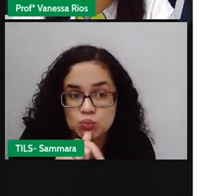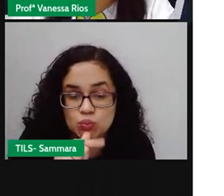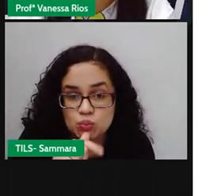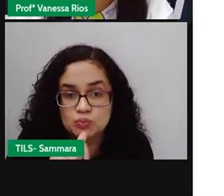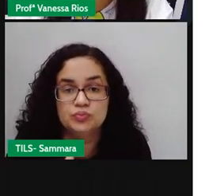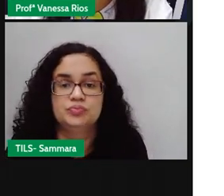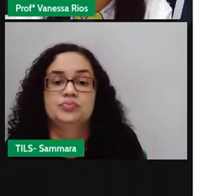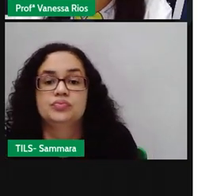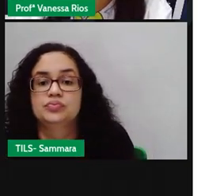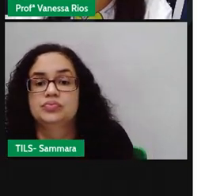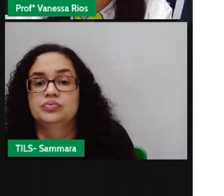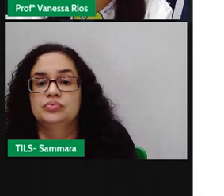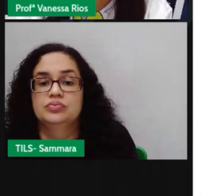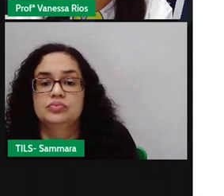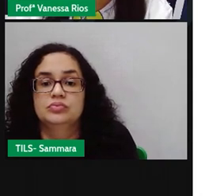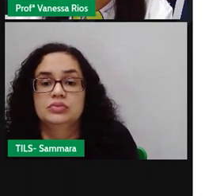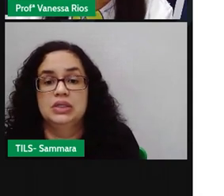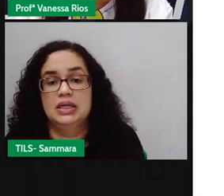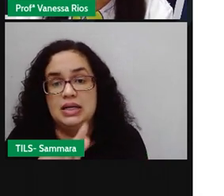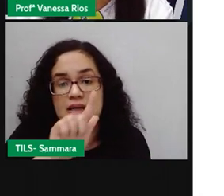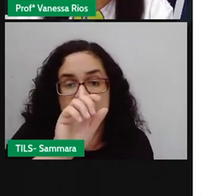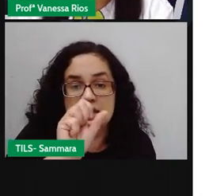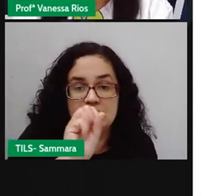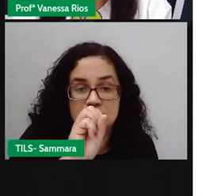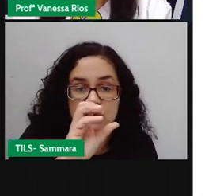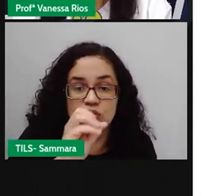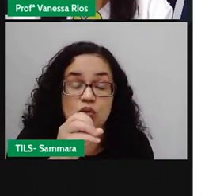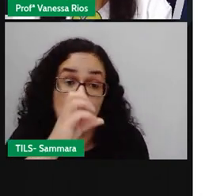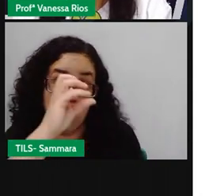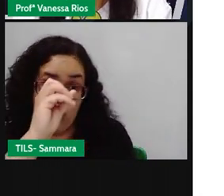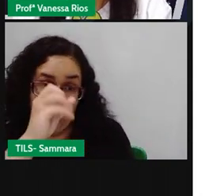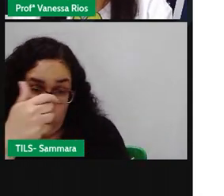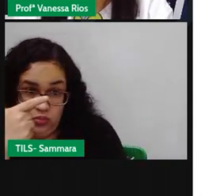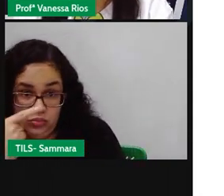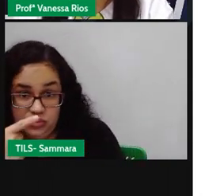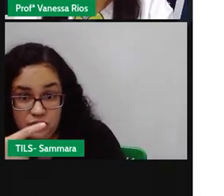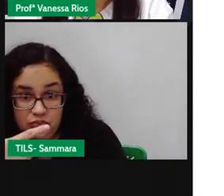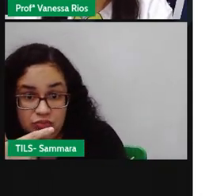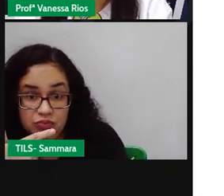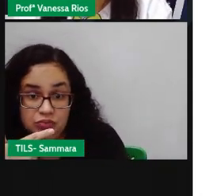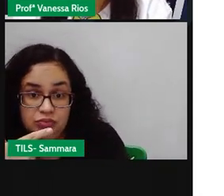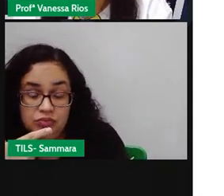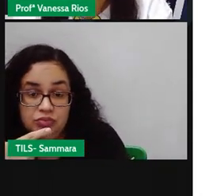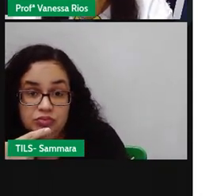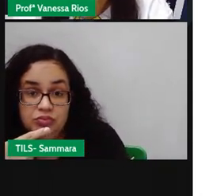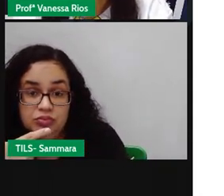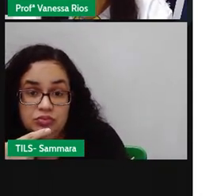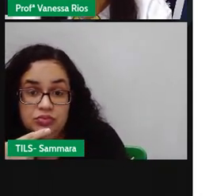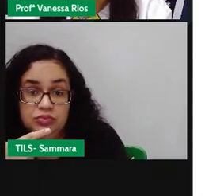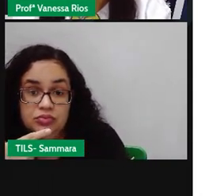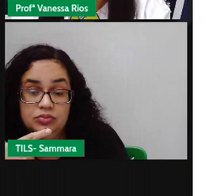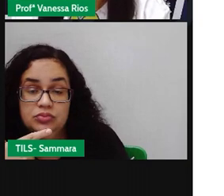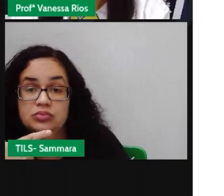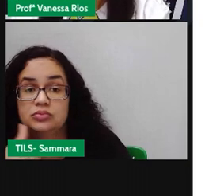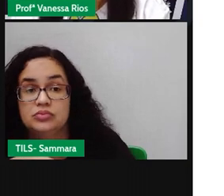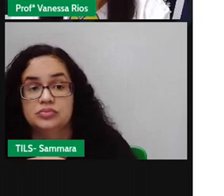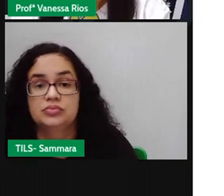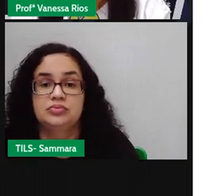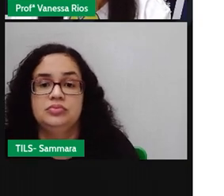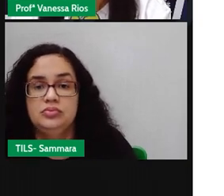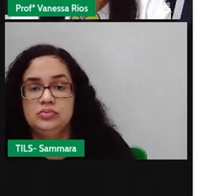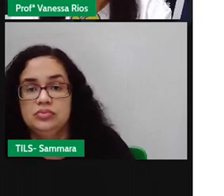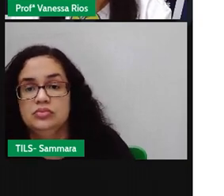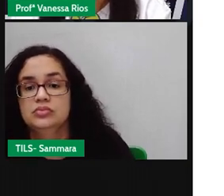estado líquido. E o oxigênio, que aparece aí, ó, no estado